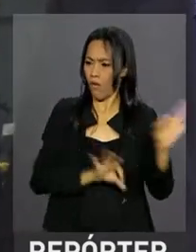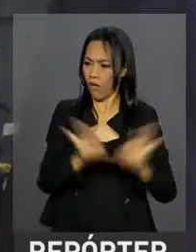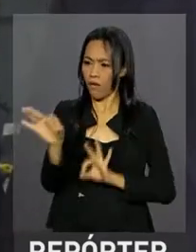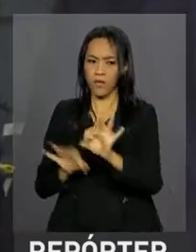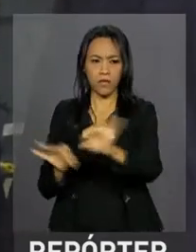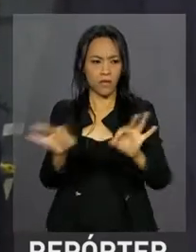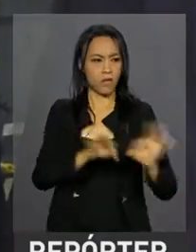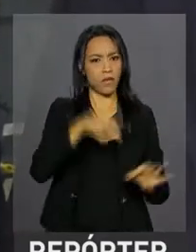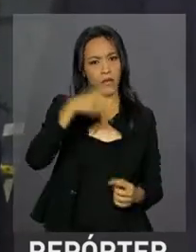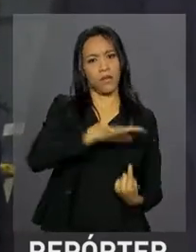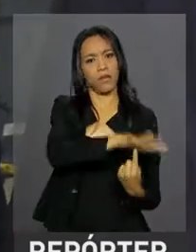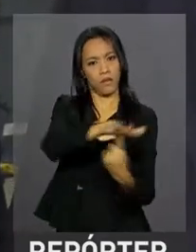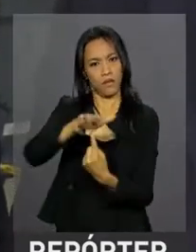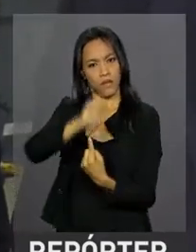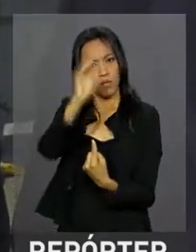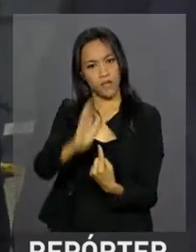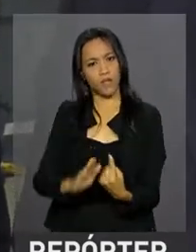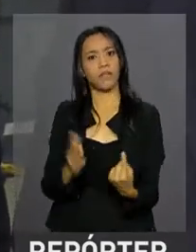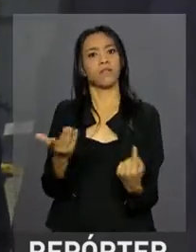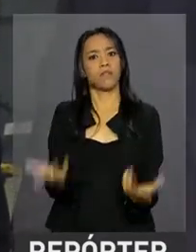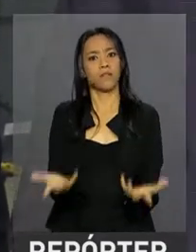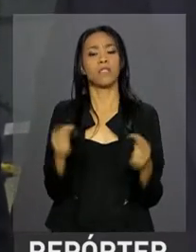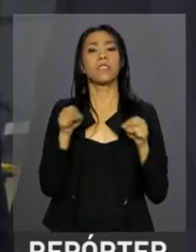Brasil, leva